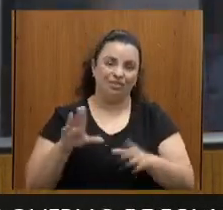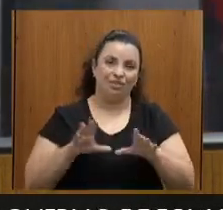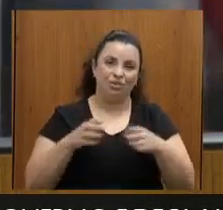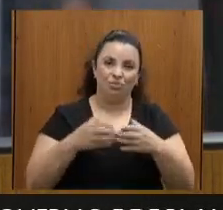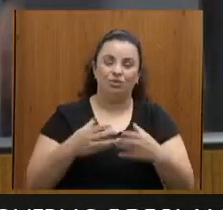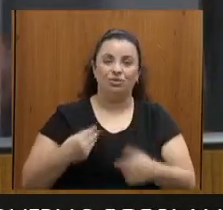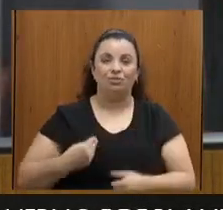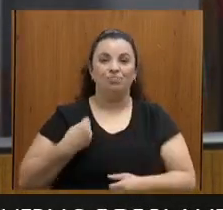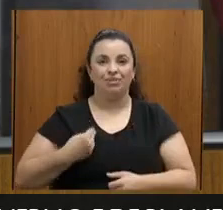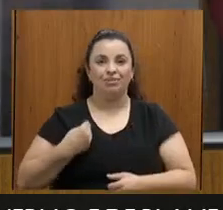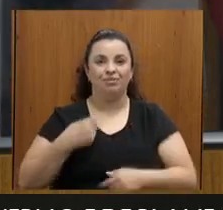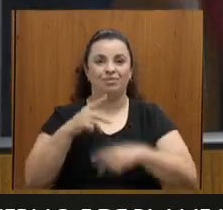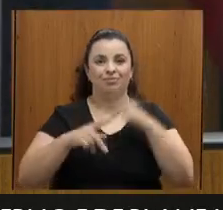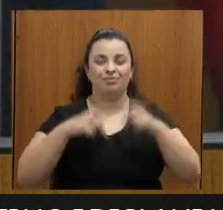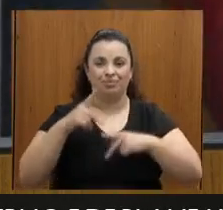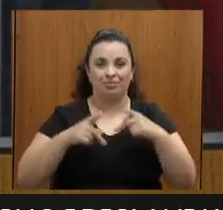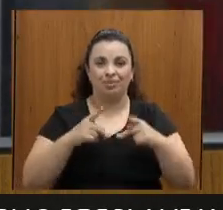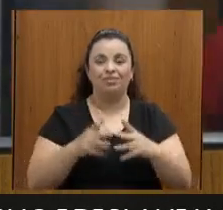Participação Popular,